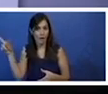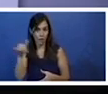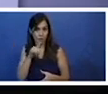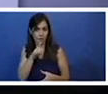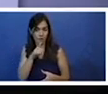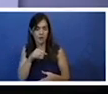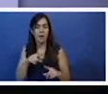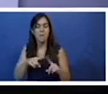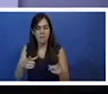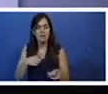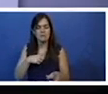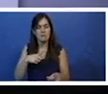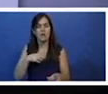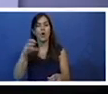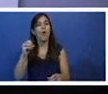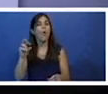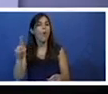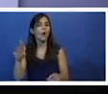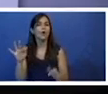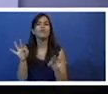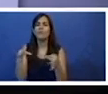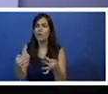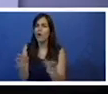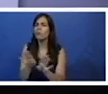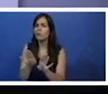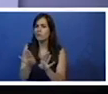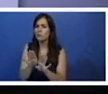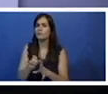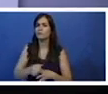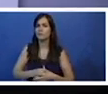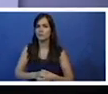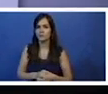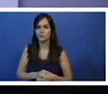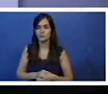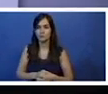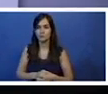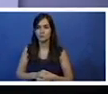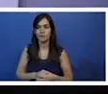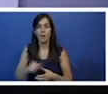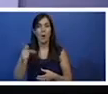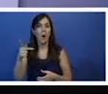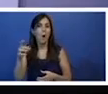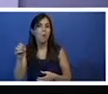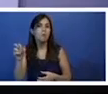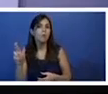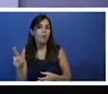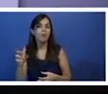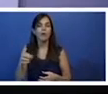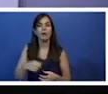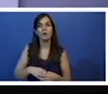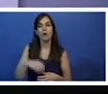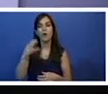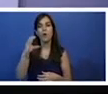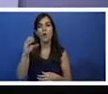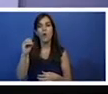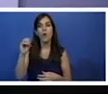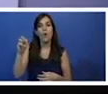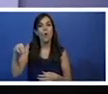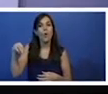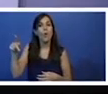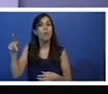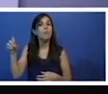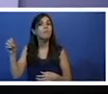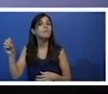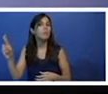Muito restrito, mas existem. O por e seus compostos. Por, compor, entrepor,